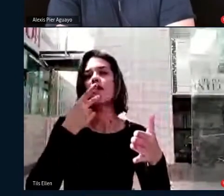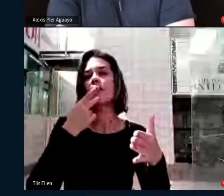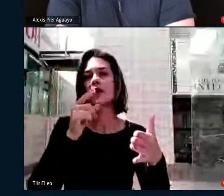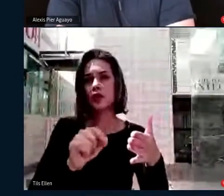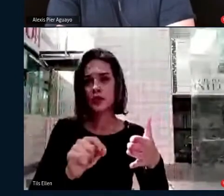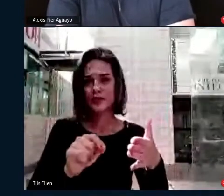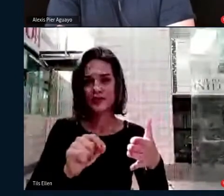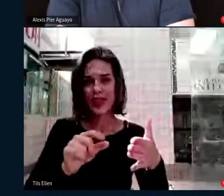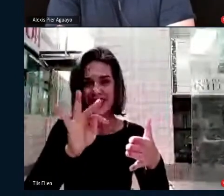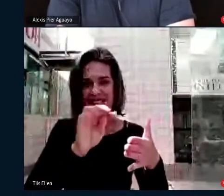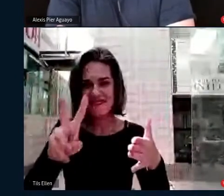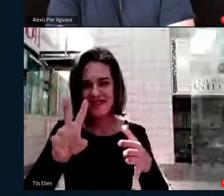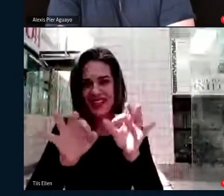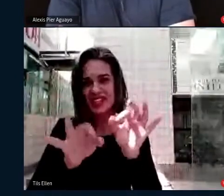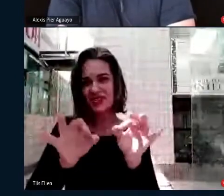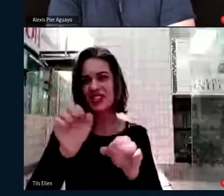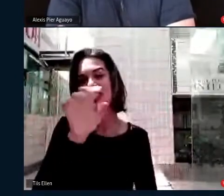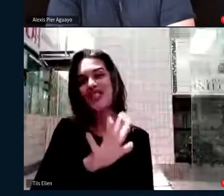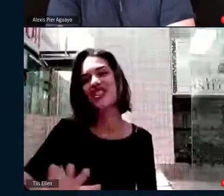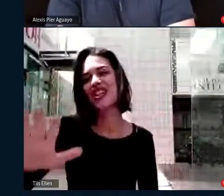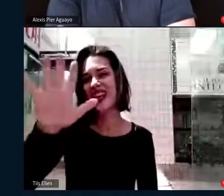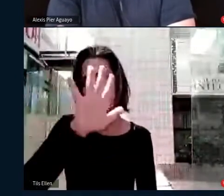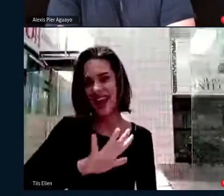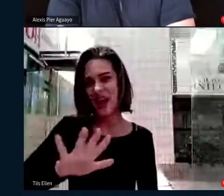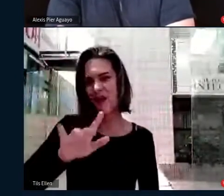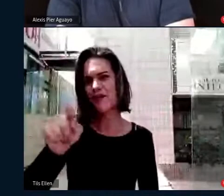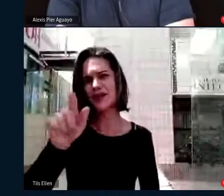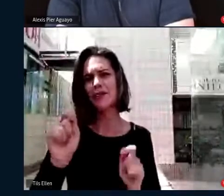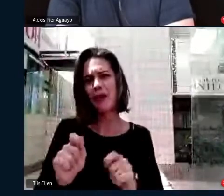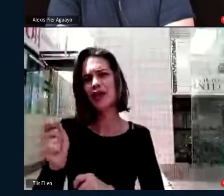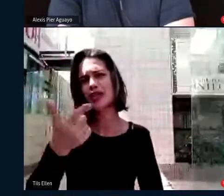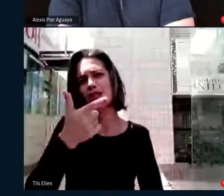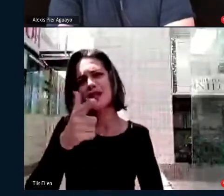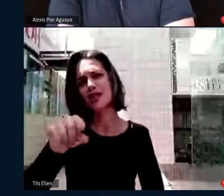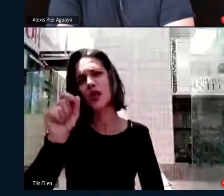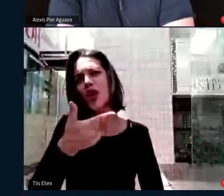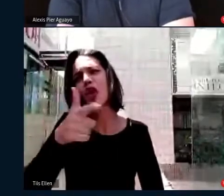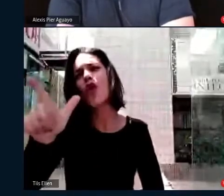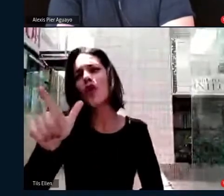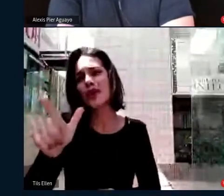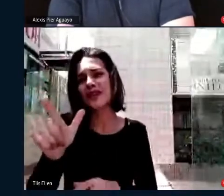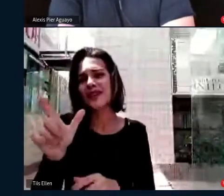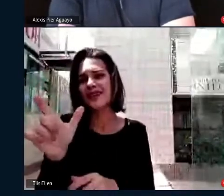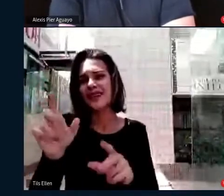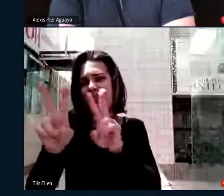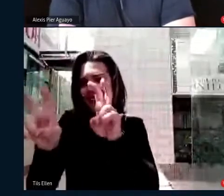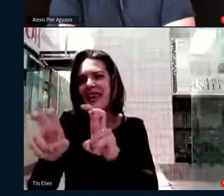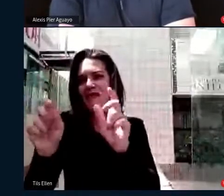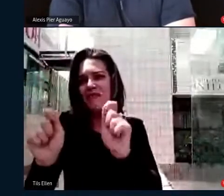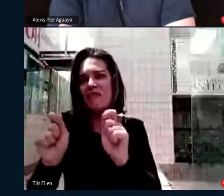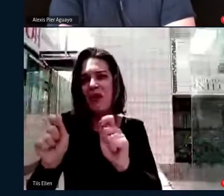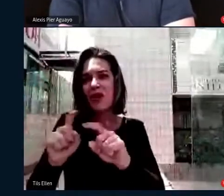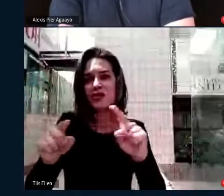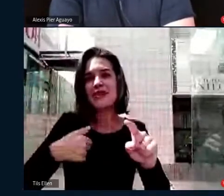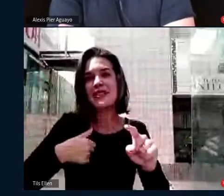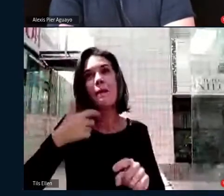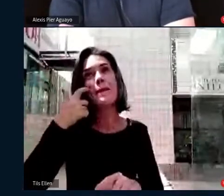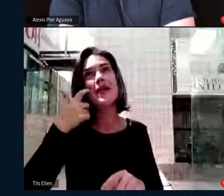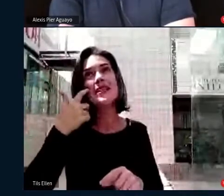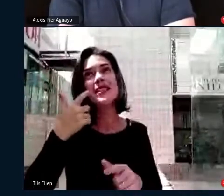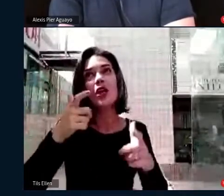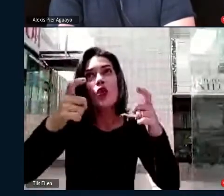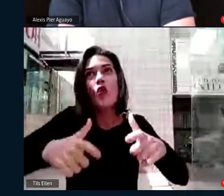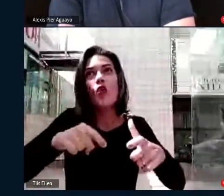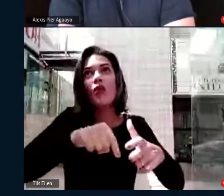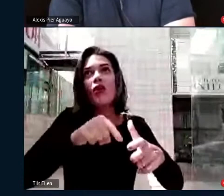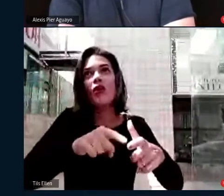de TVs legislativas, que você pode dar outro nome, tá? Estou aqui criando, pensando esse campo como um